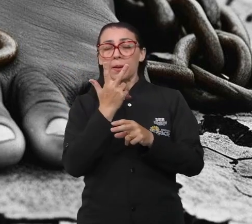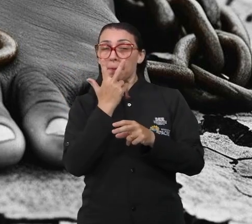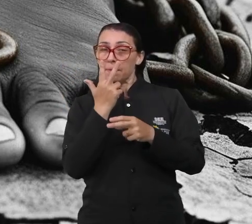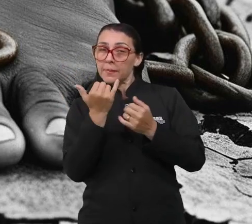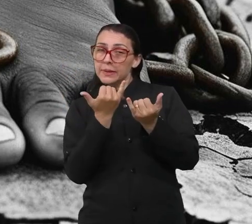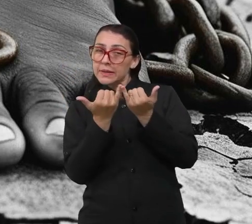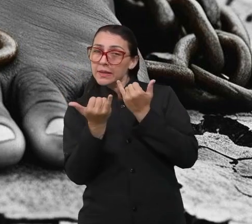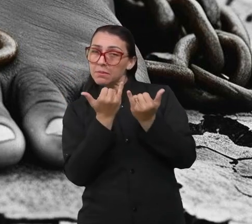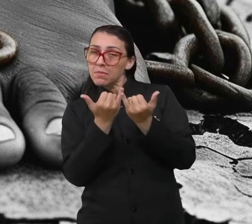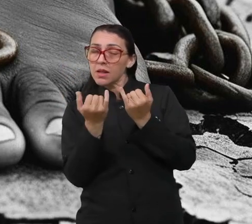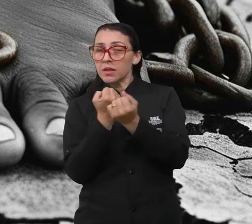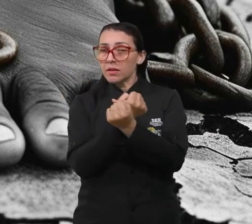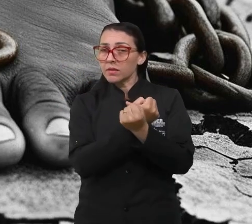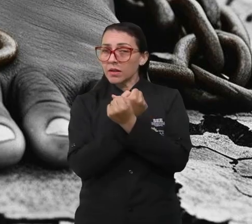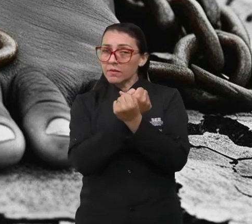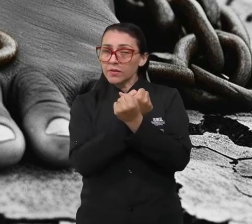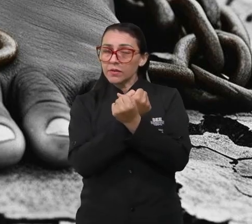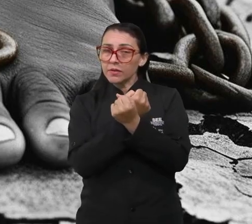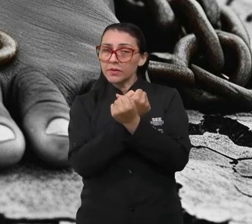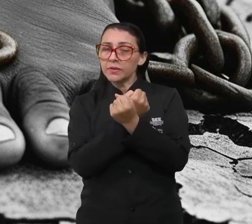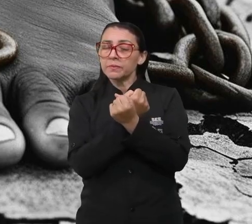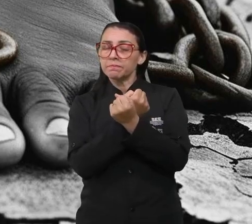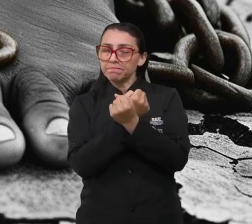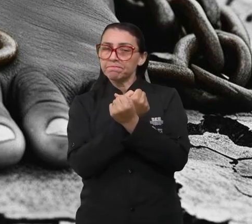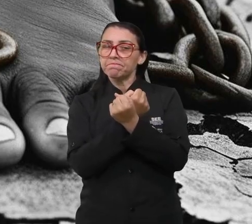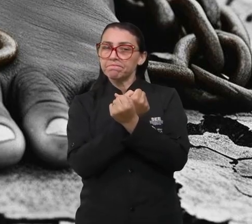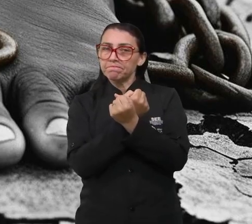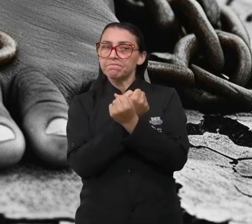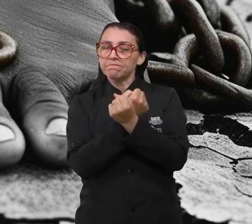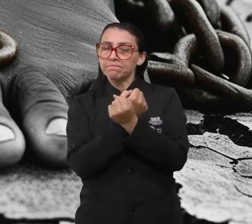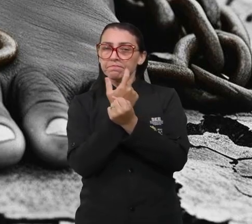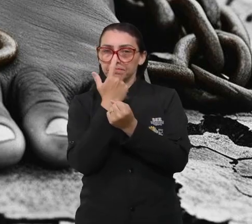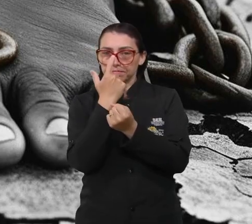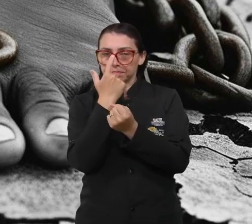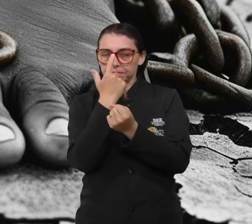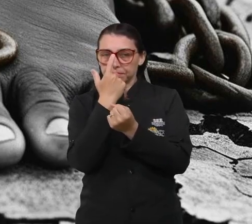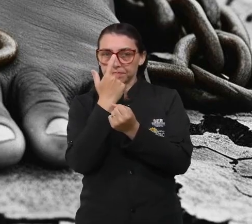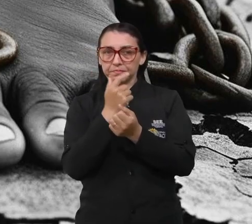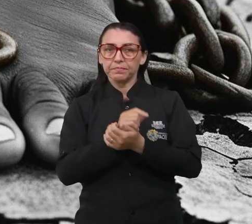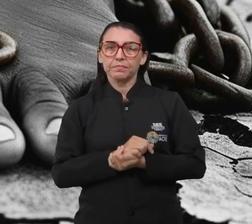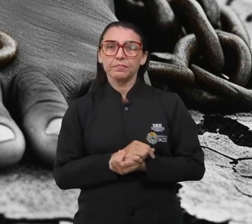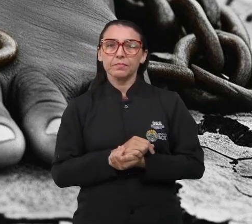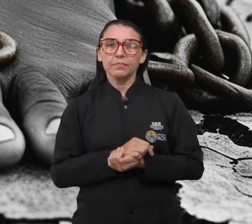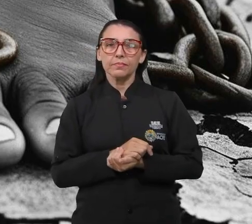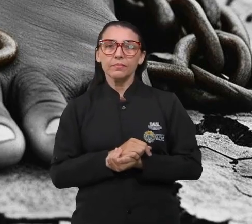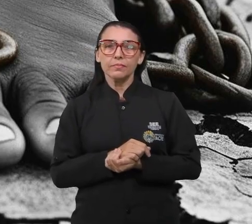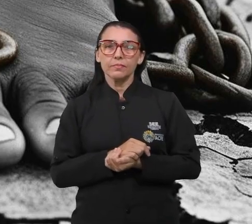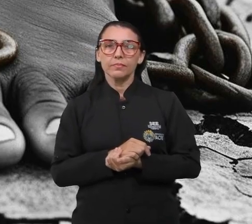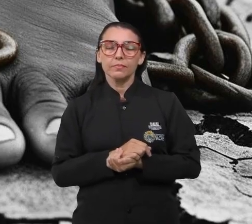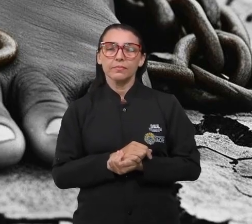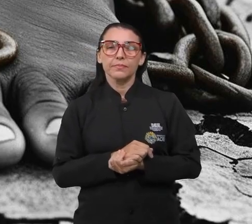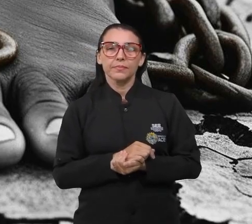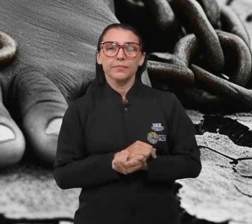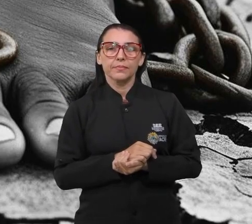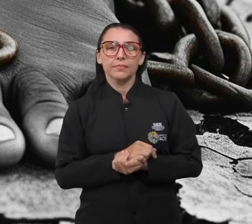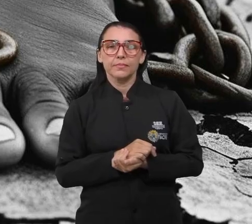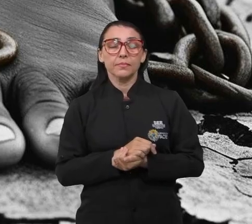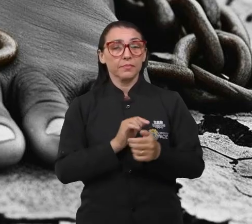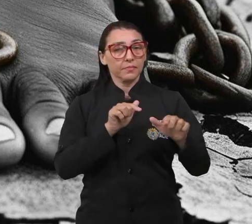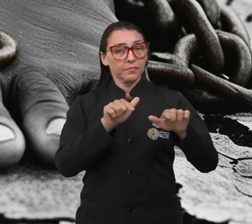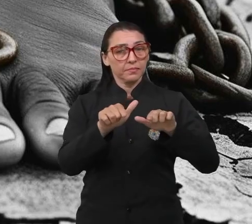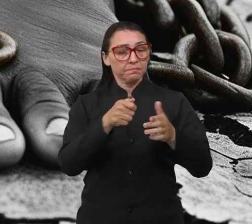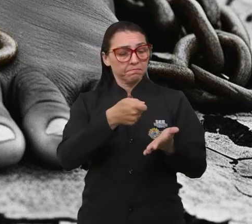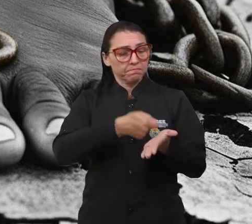porque são situações de exploração extrema de um determinado grupo de pessoas. Então, como o